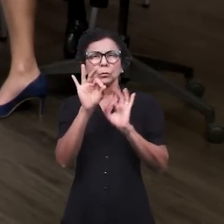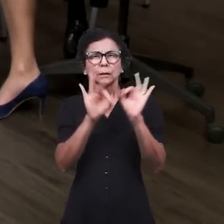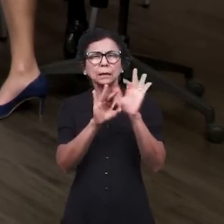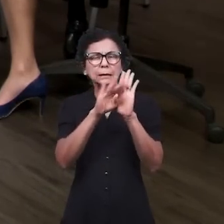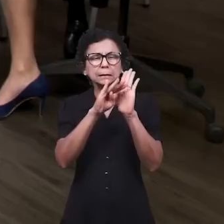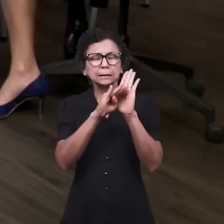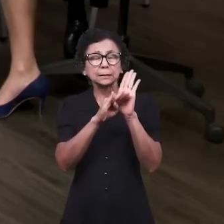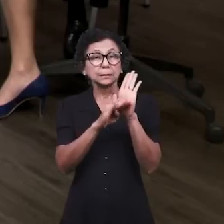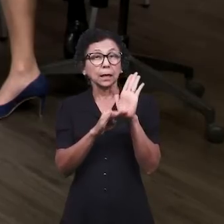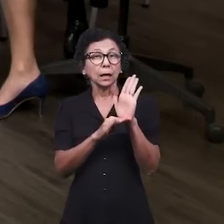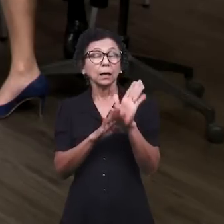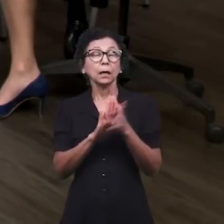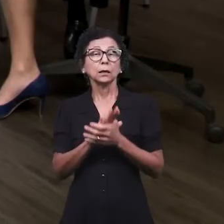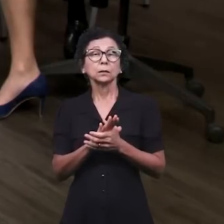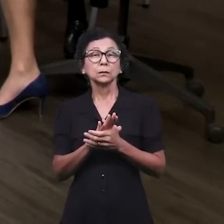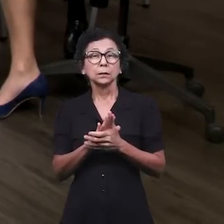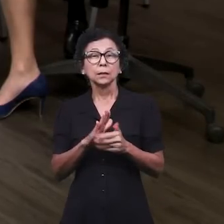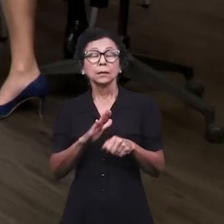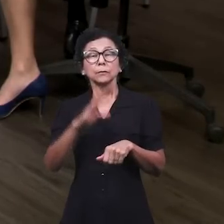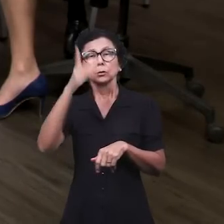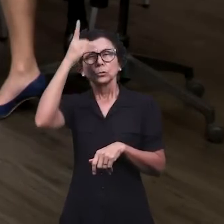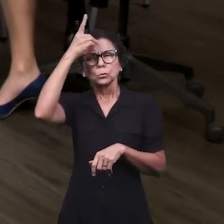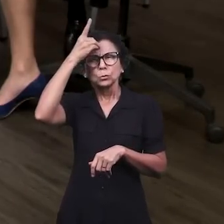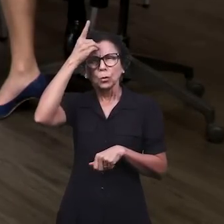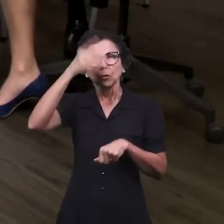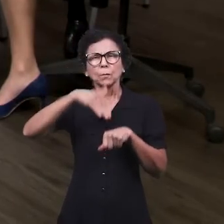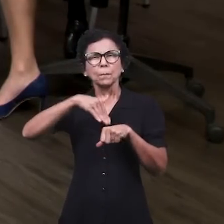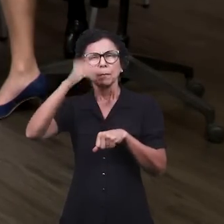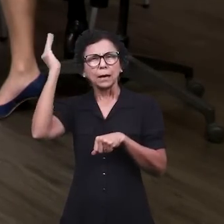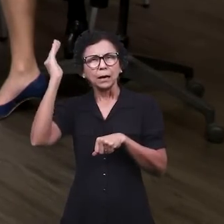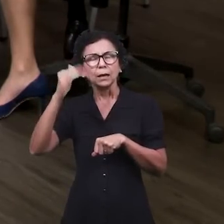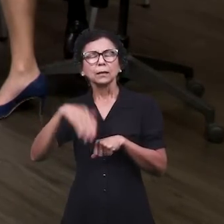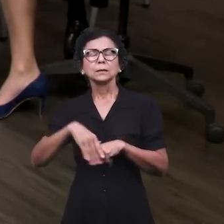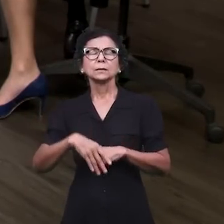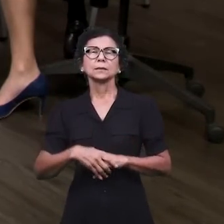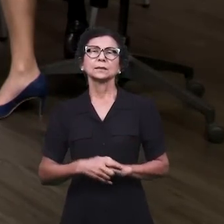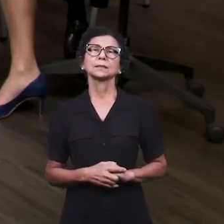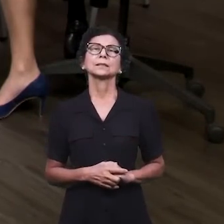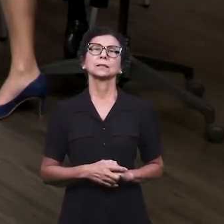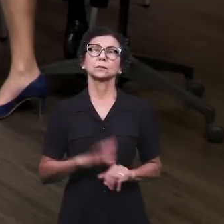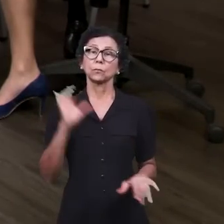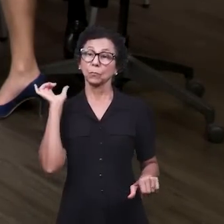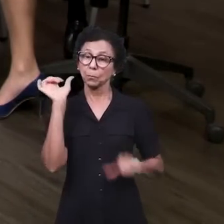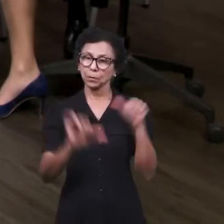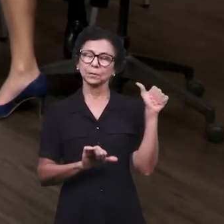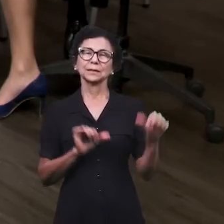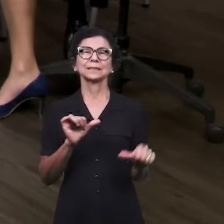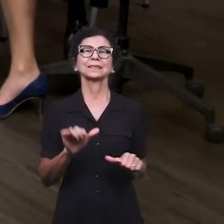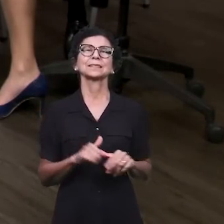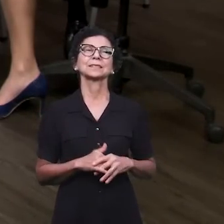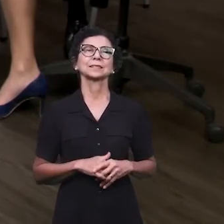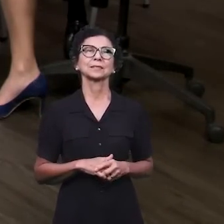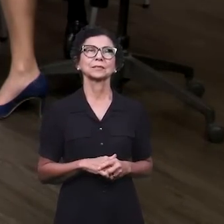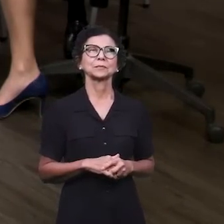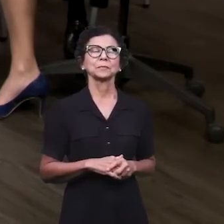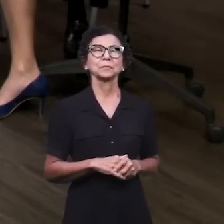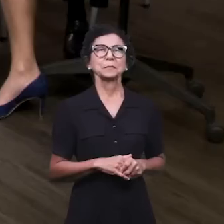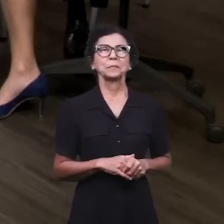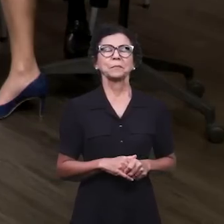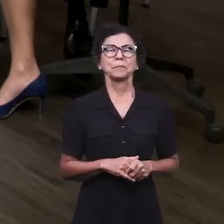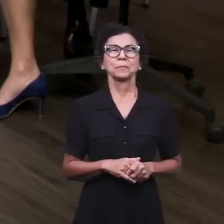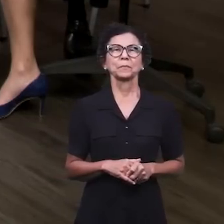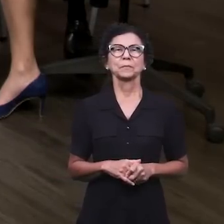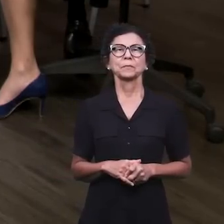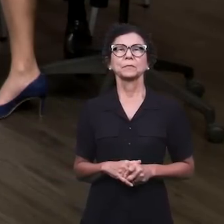ficaram mais intensos, sem aquela coisa toda. Essa foi a grande modificação. A gente não sabia,